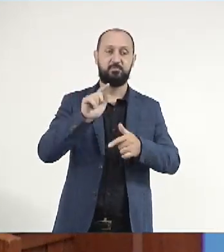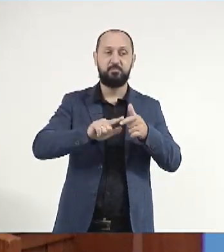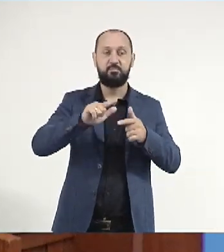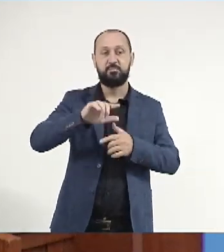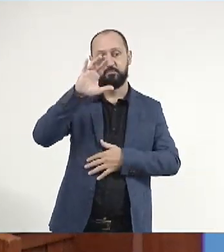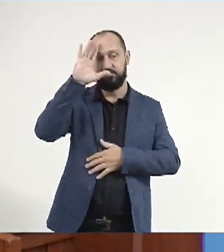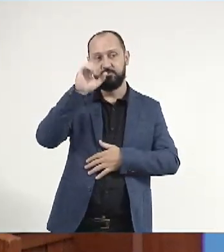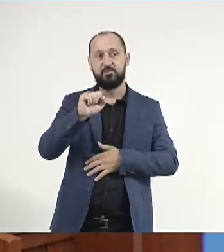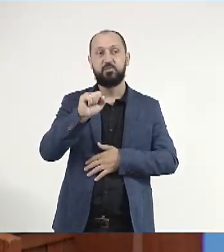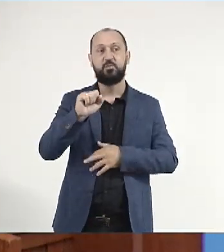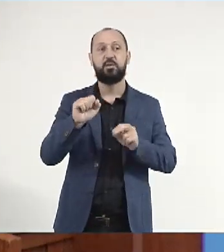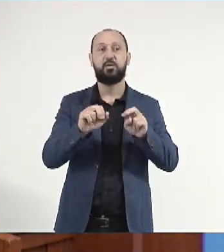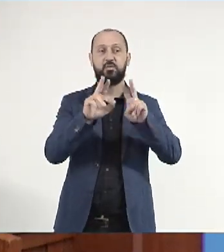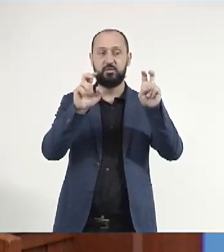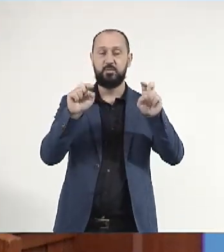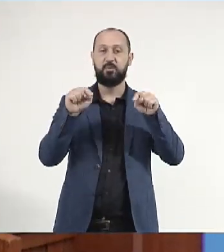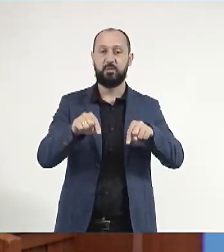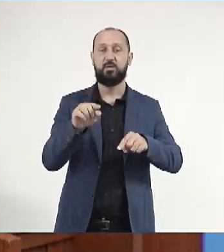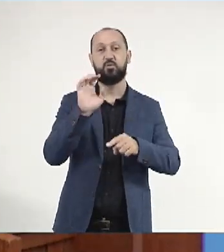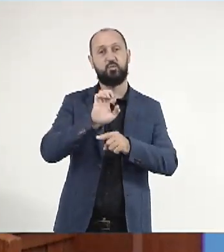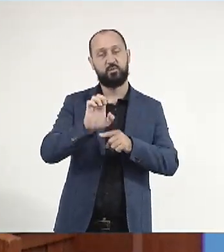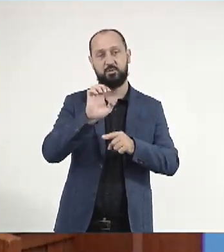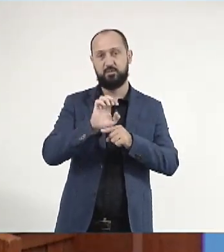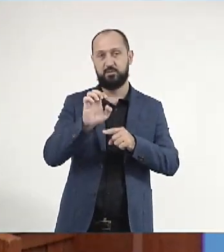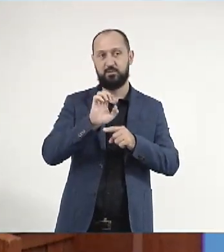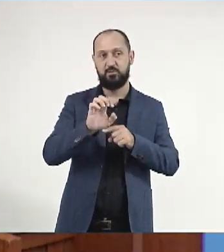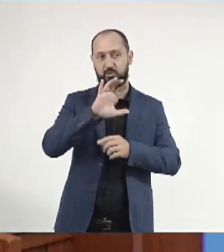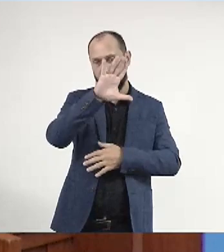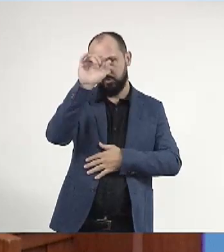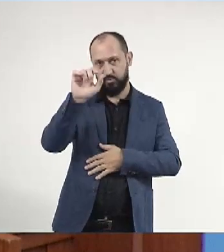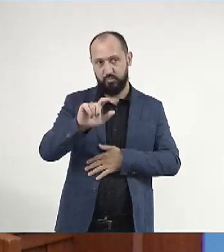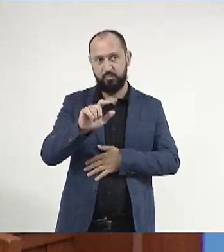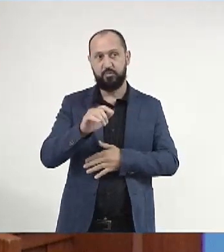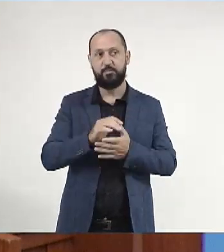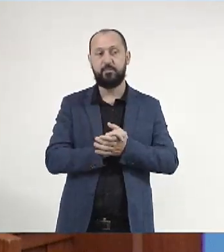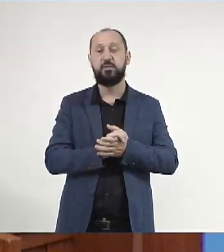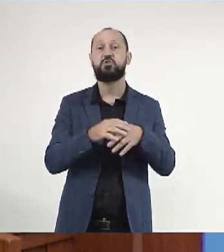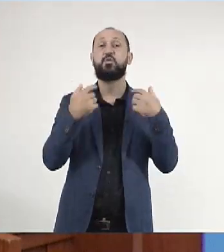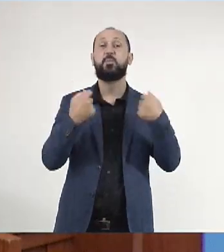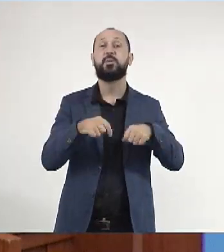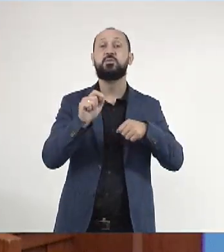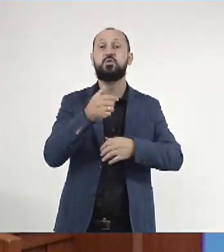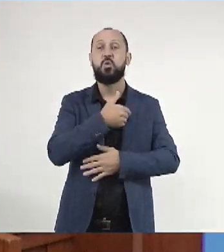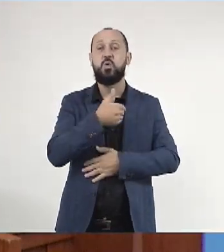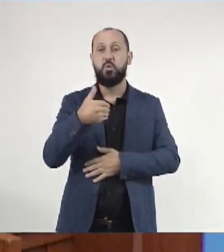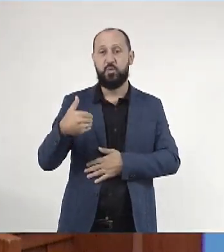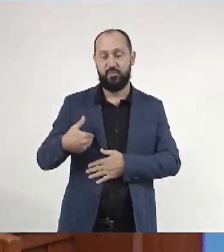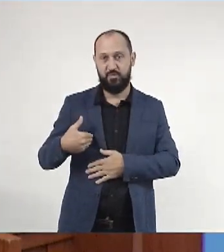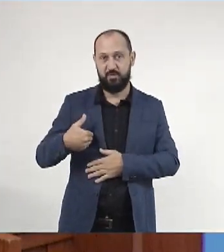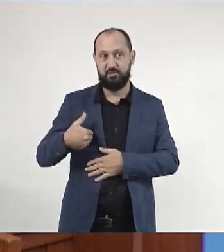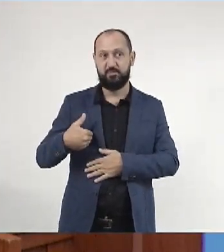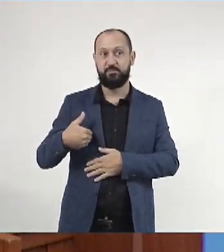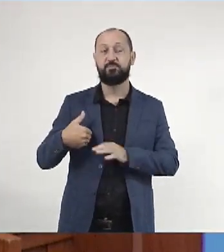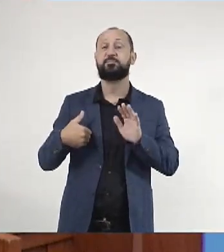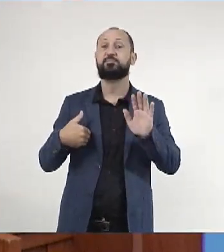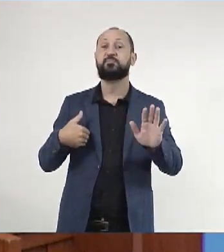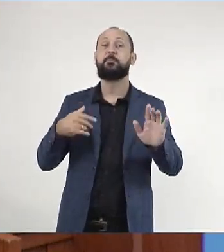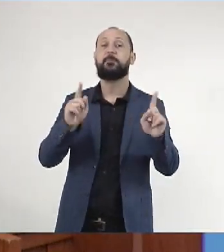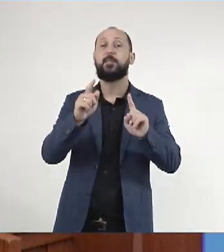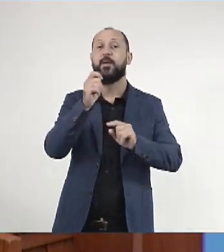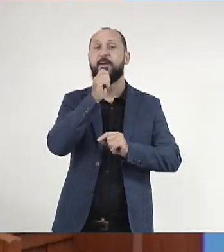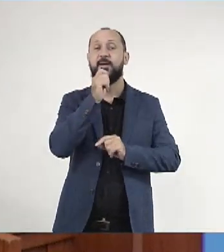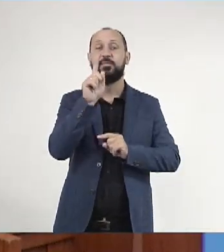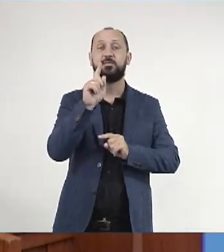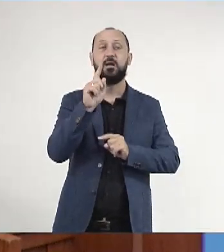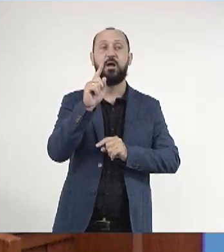resolver essas questões aqui no nosso estado do Mato Grosso do Sul. É preciso que o governo, e aí não